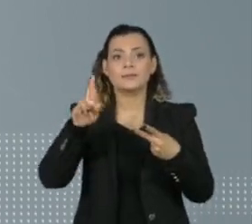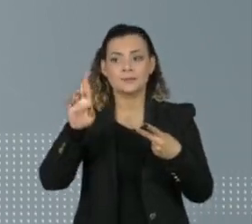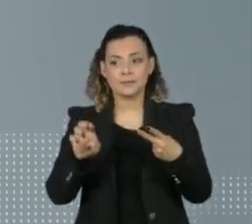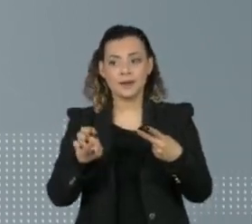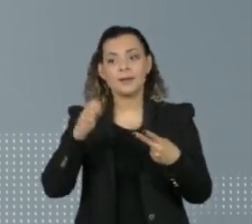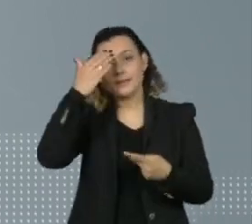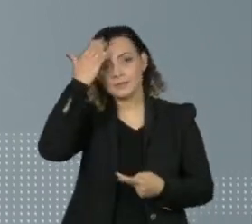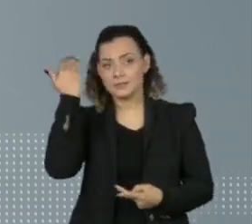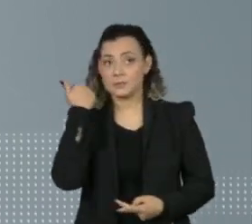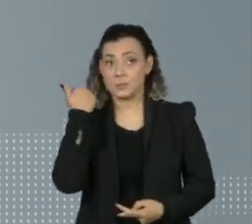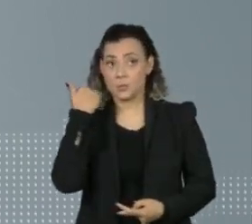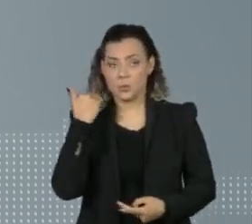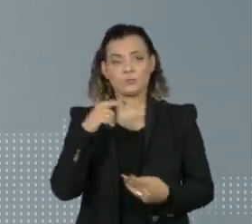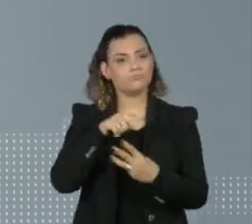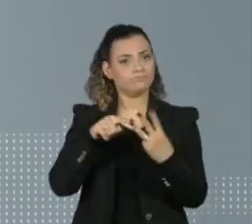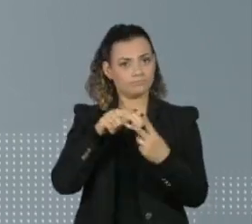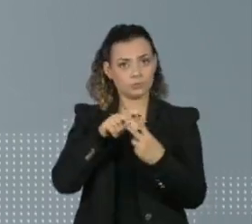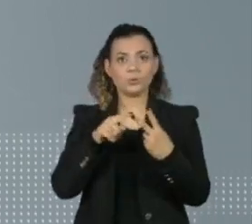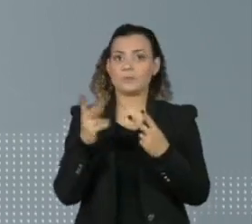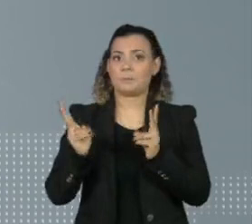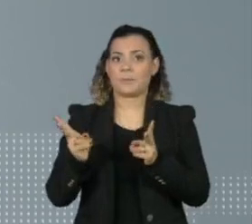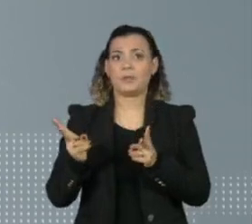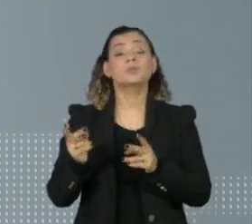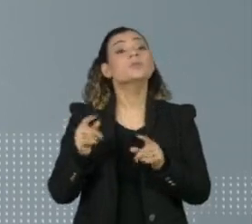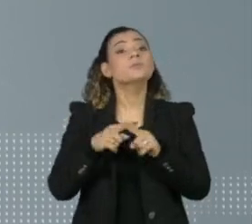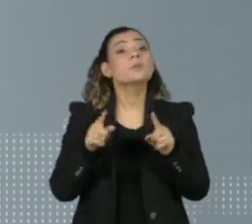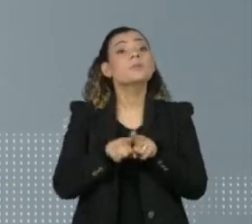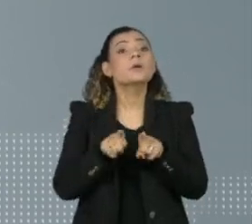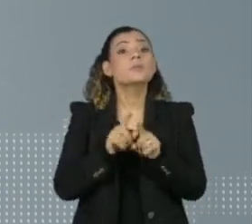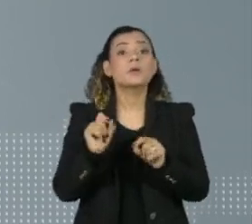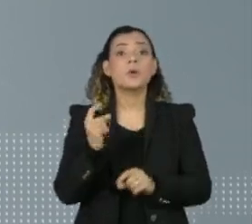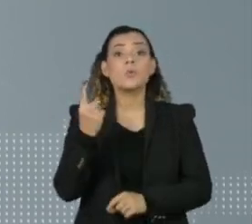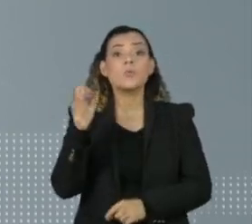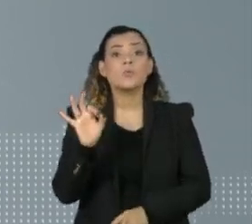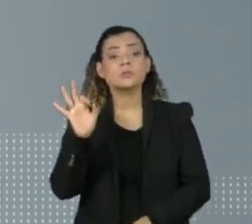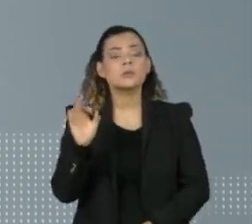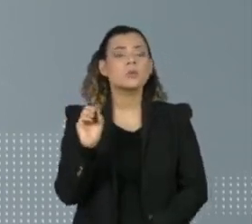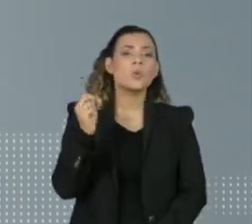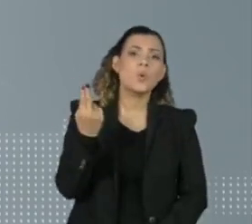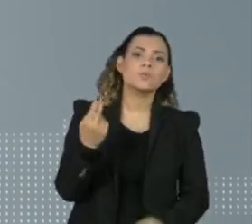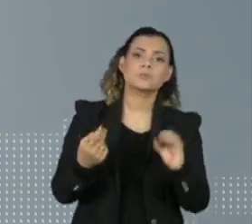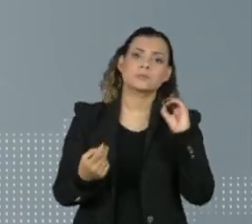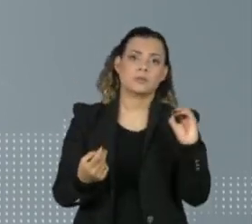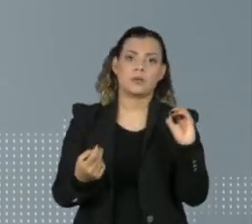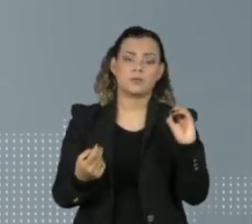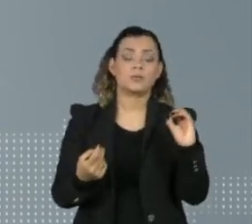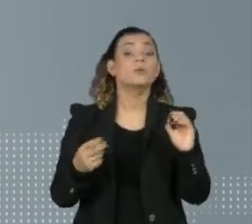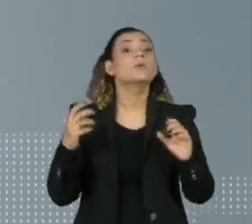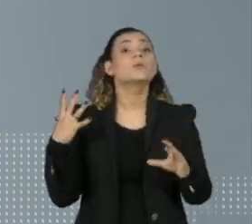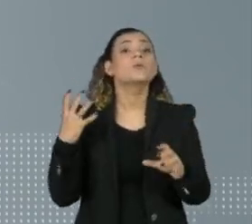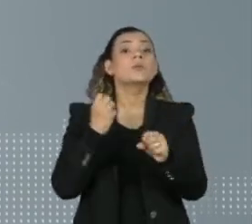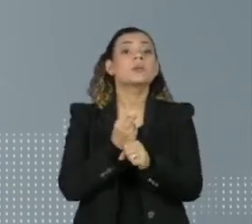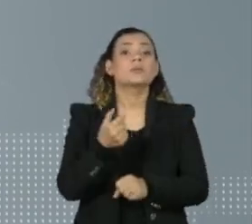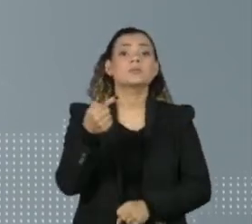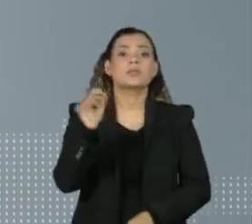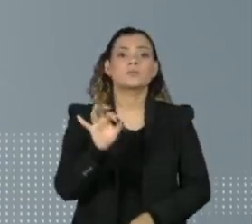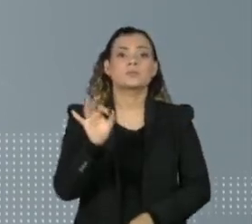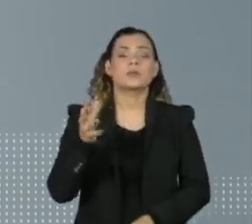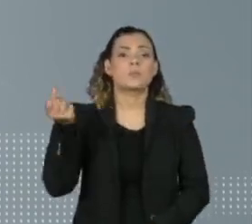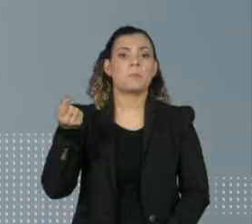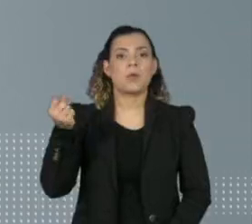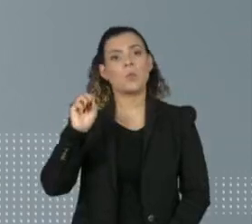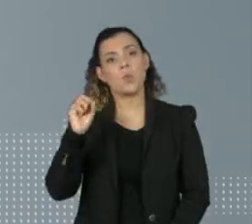dois por cento os outros candidatos tiveram apenas um porcentual zero brancos nulos e nenhum somam sete porcento